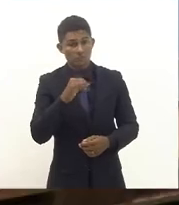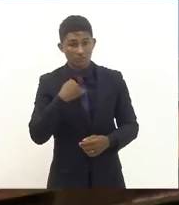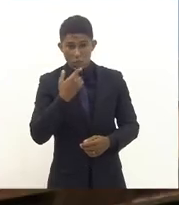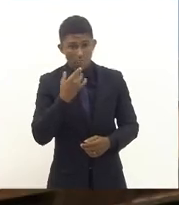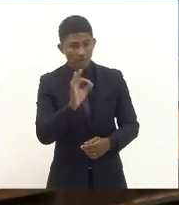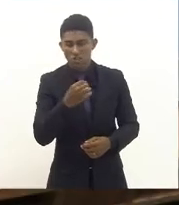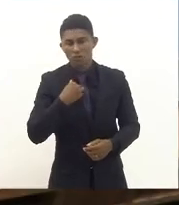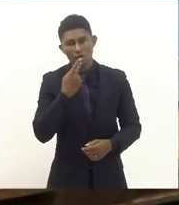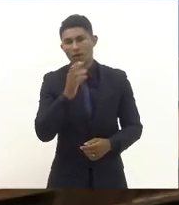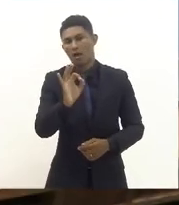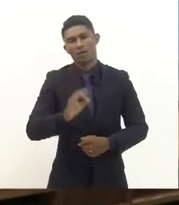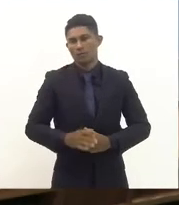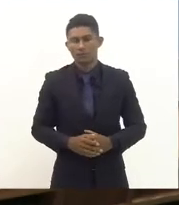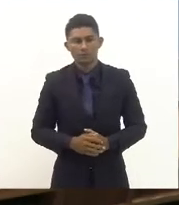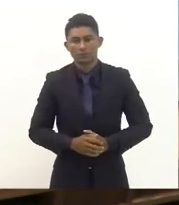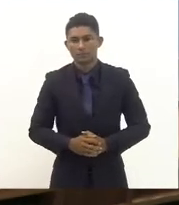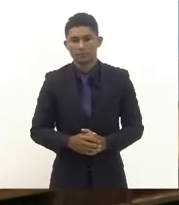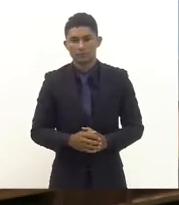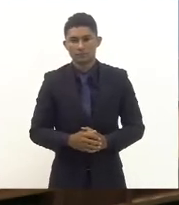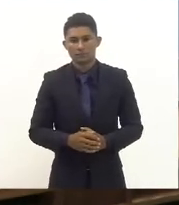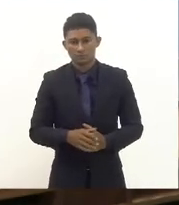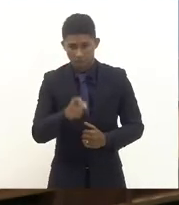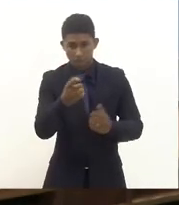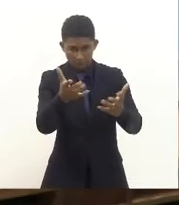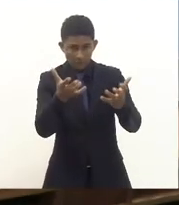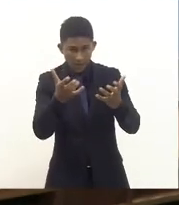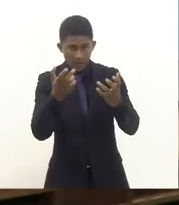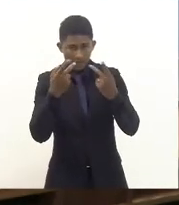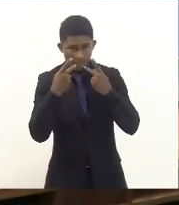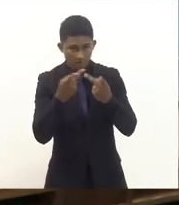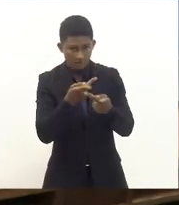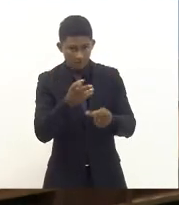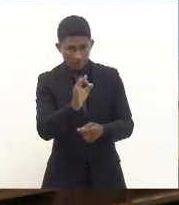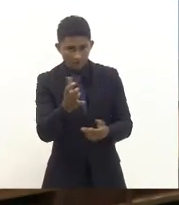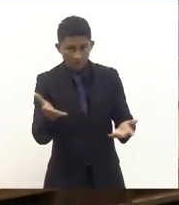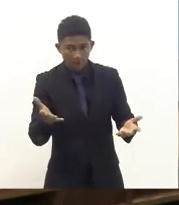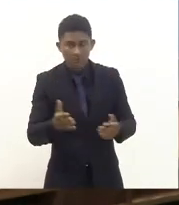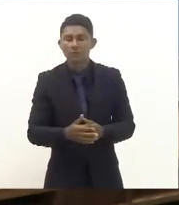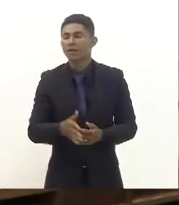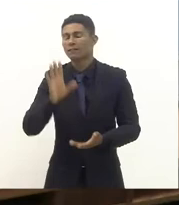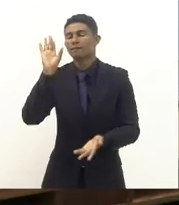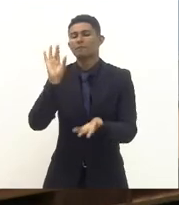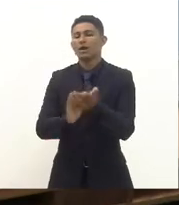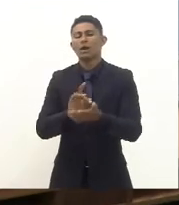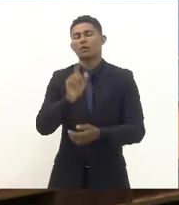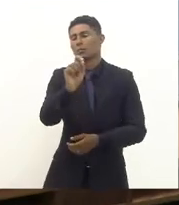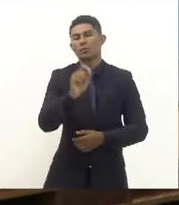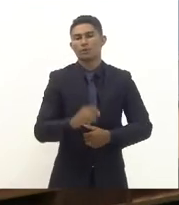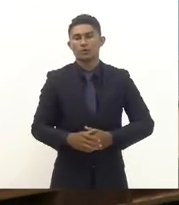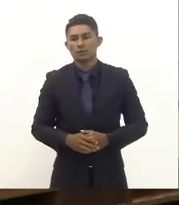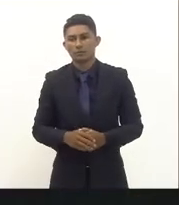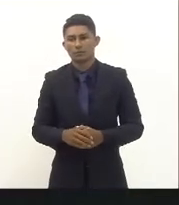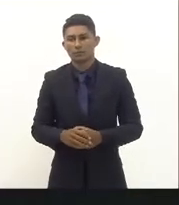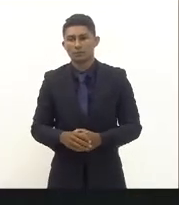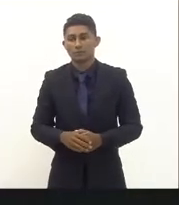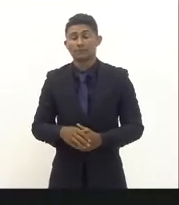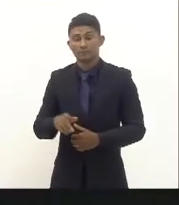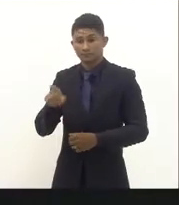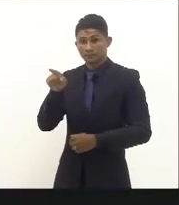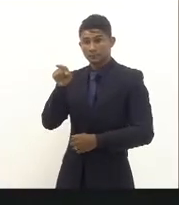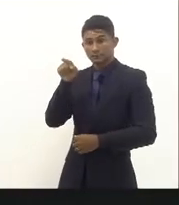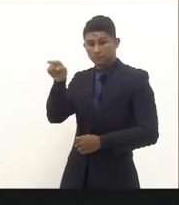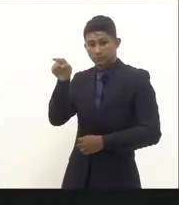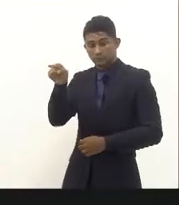falo que a senhora quer que eu fale Tem certeza a verdade é a seguinte a Ju como ele